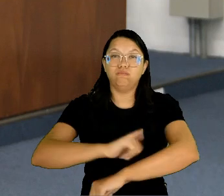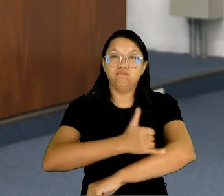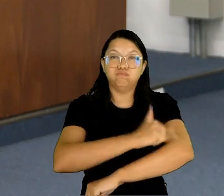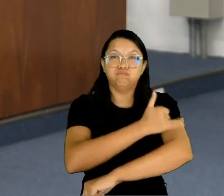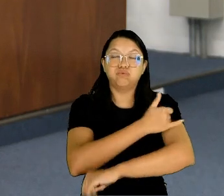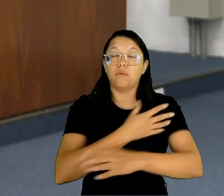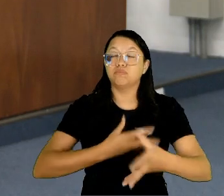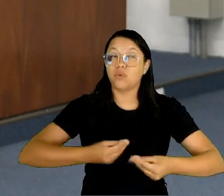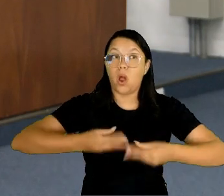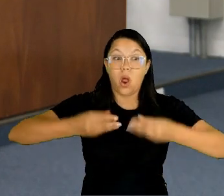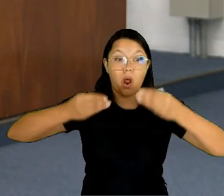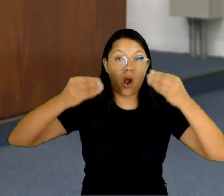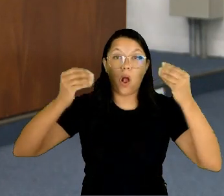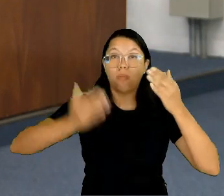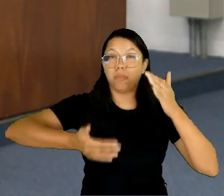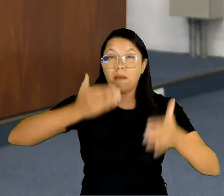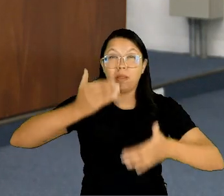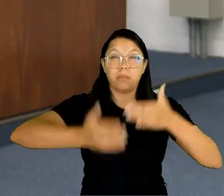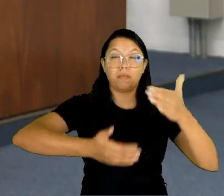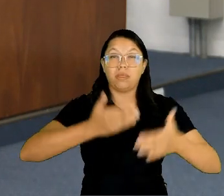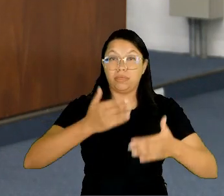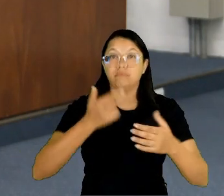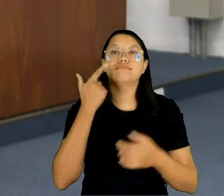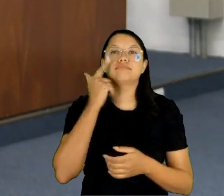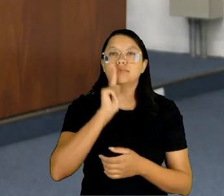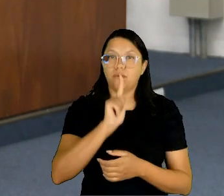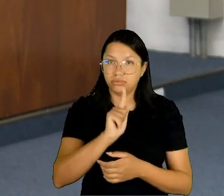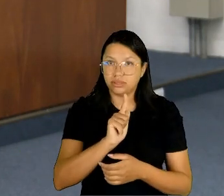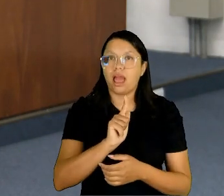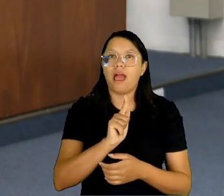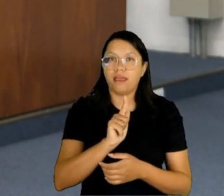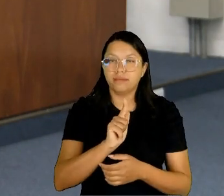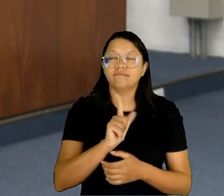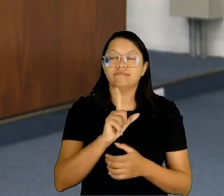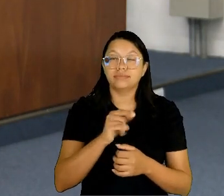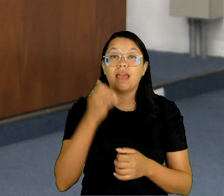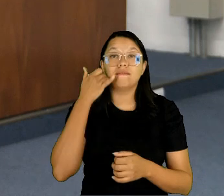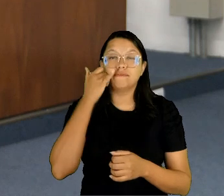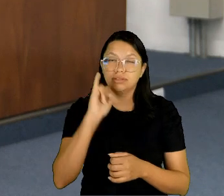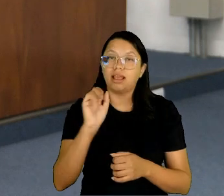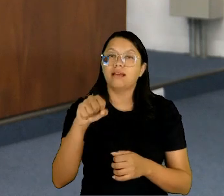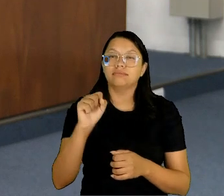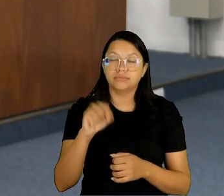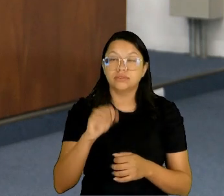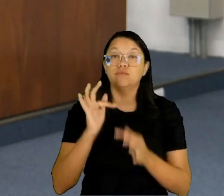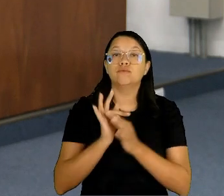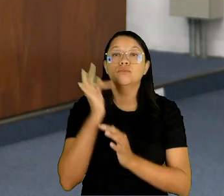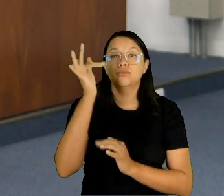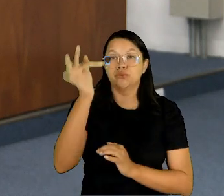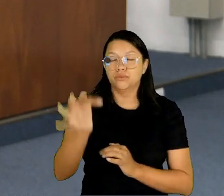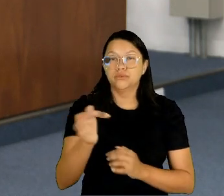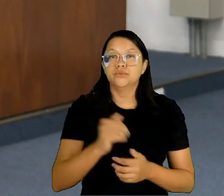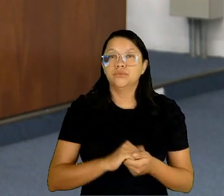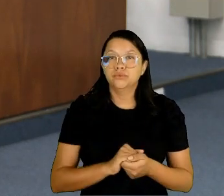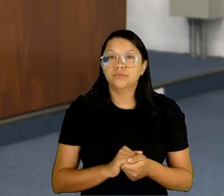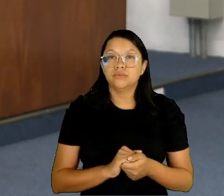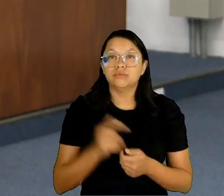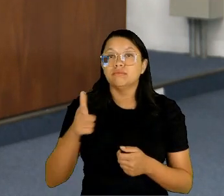que é essa doença aterosclerótica, e que a gente vai ver, a gente consegue atuar nos fatores de risco para tentar prevenir isso no